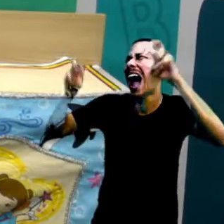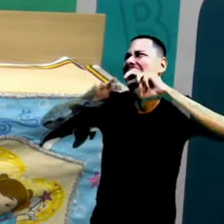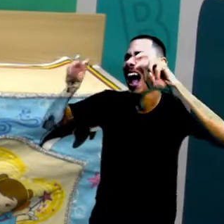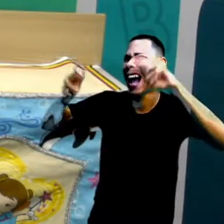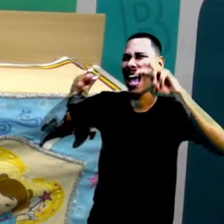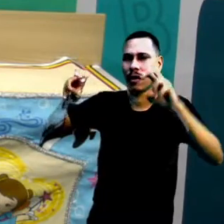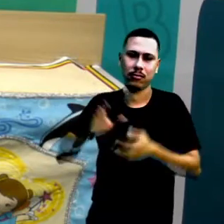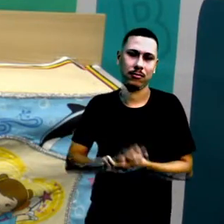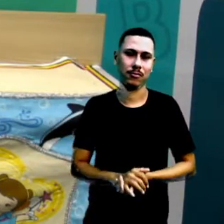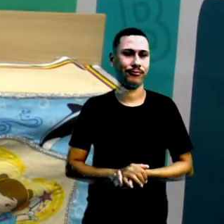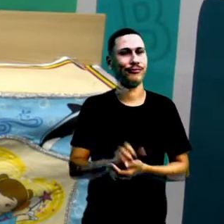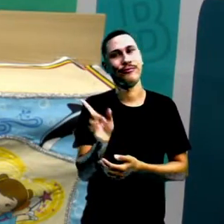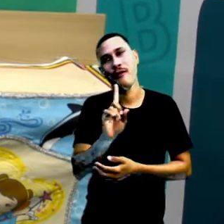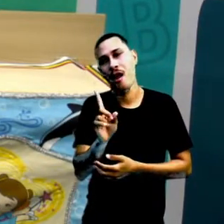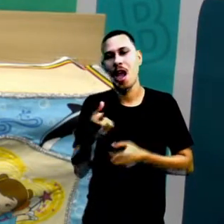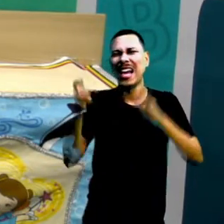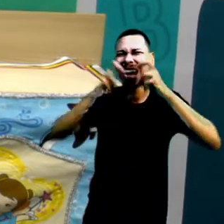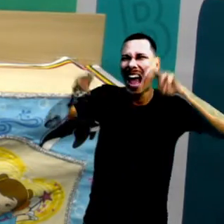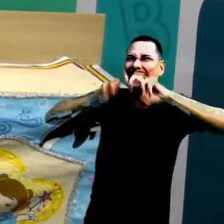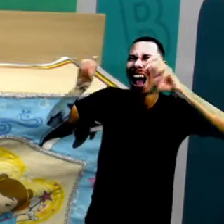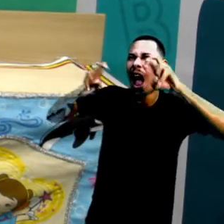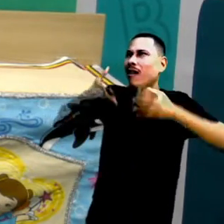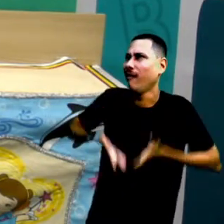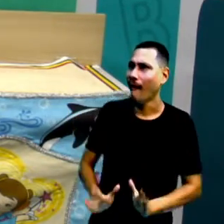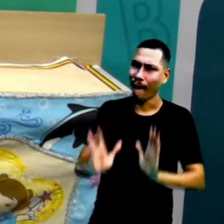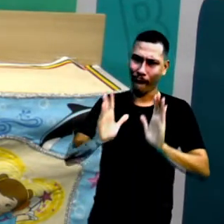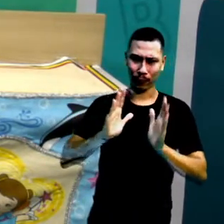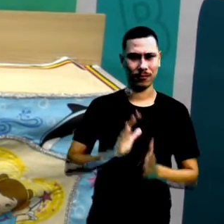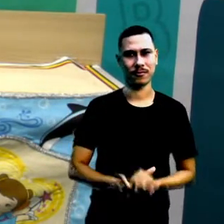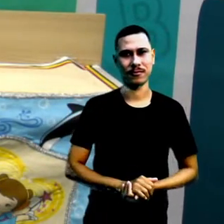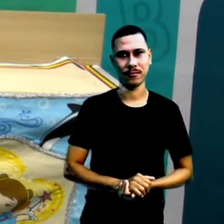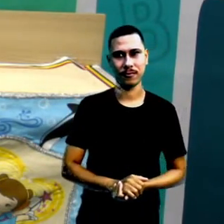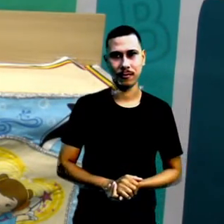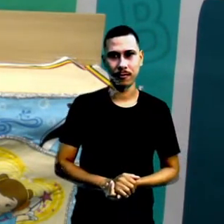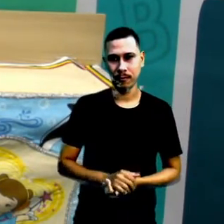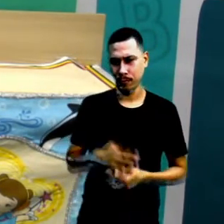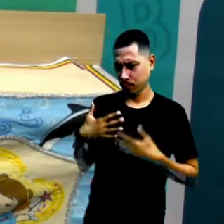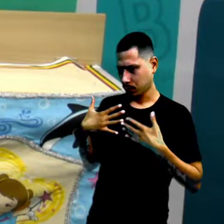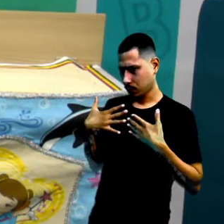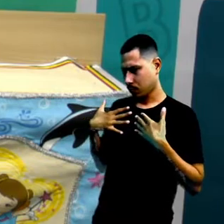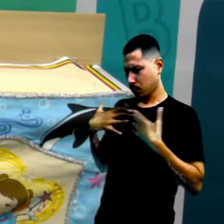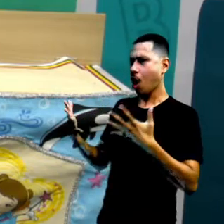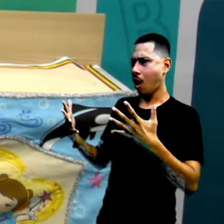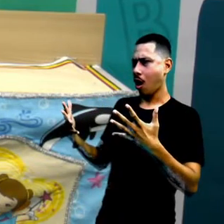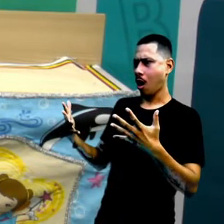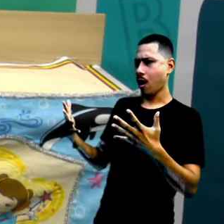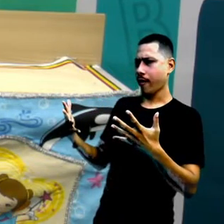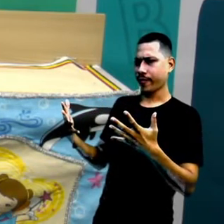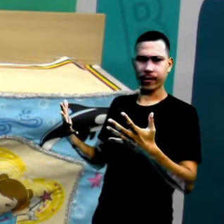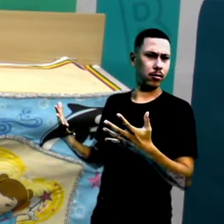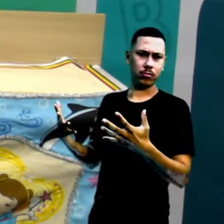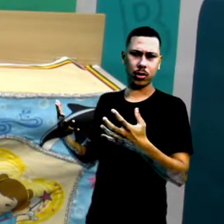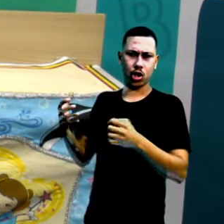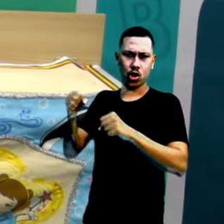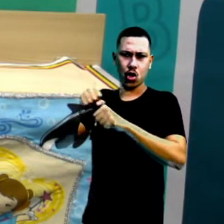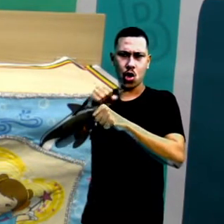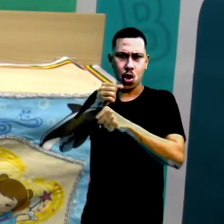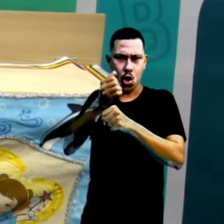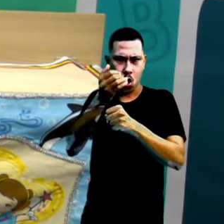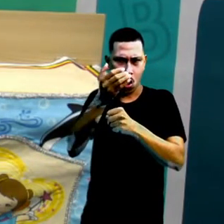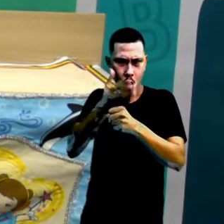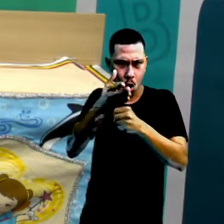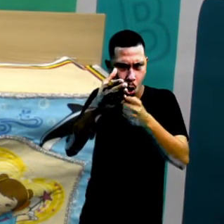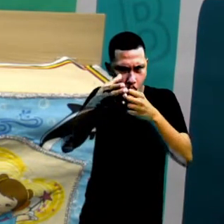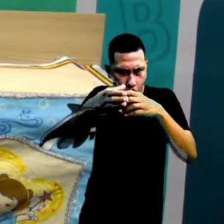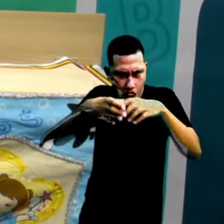leiturinha gritou que ia nascer de repente saiu de dentro do Globo